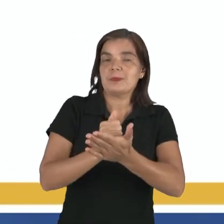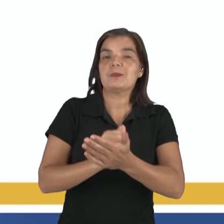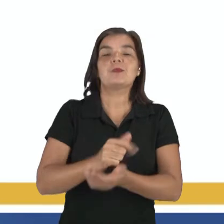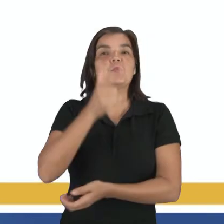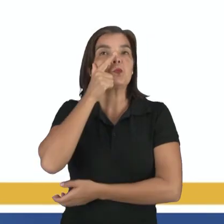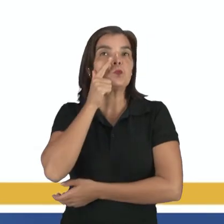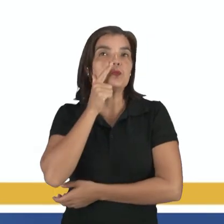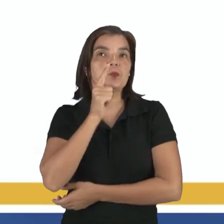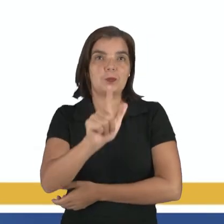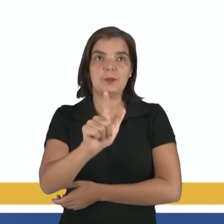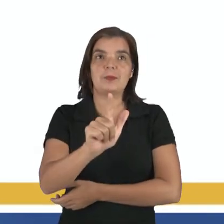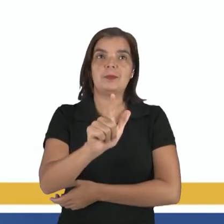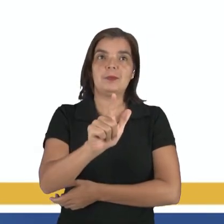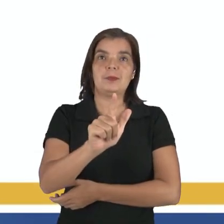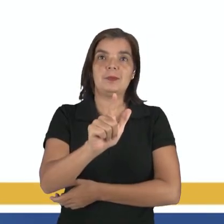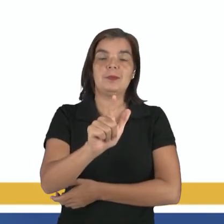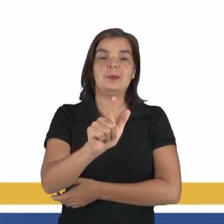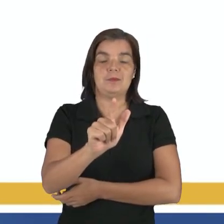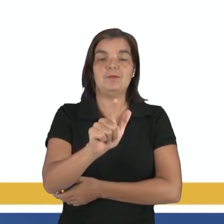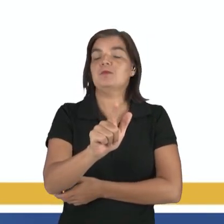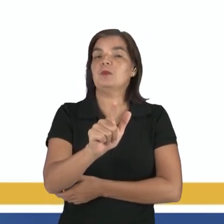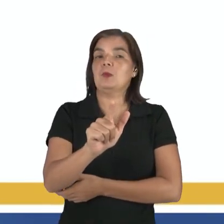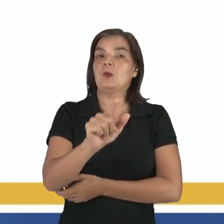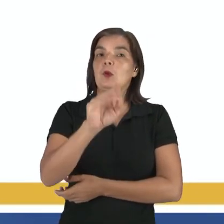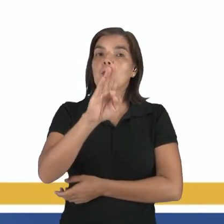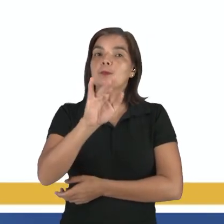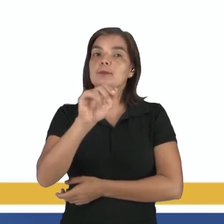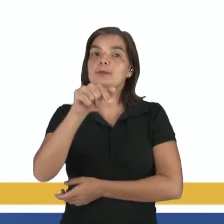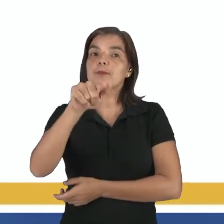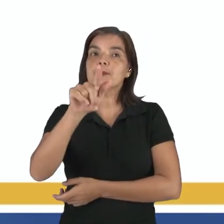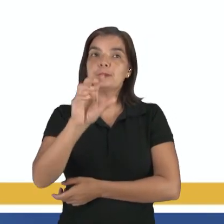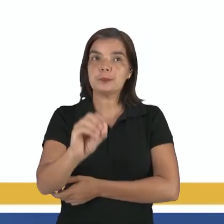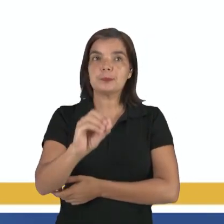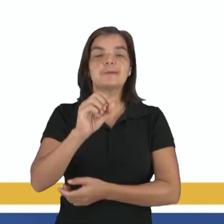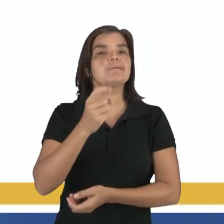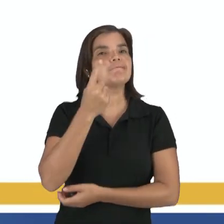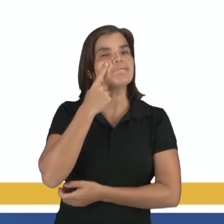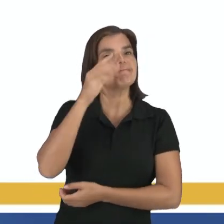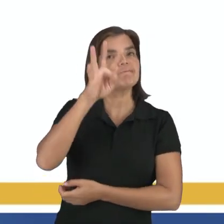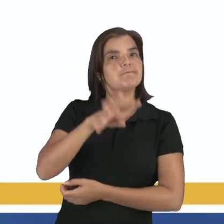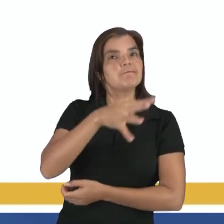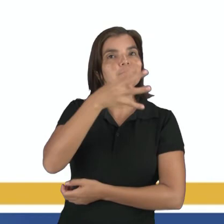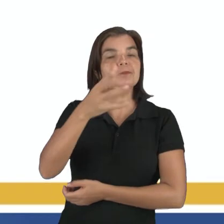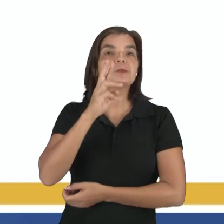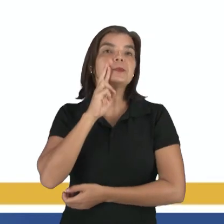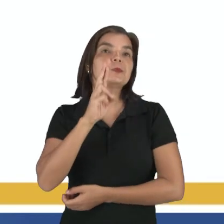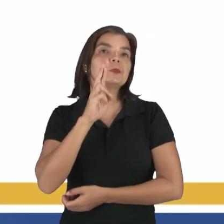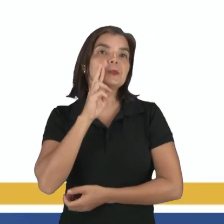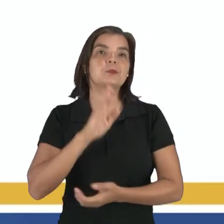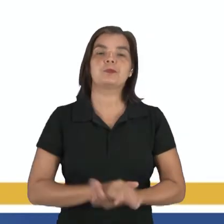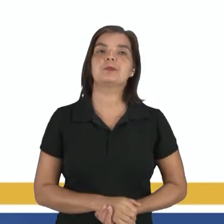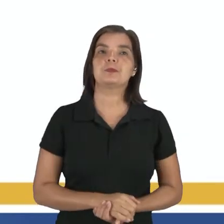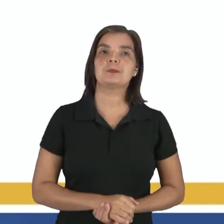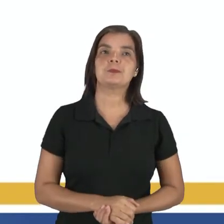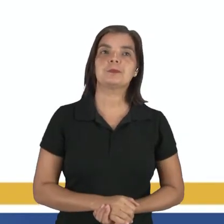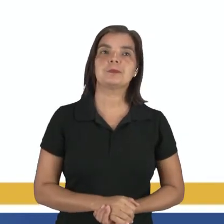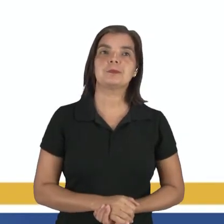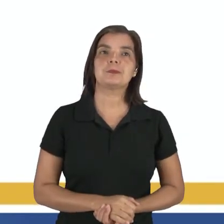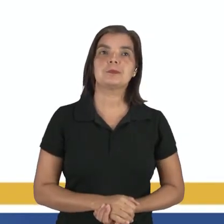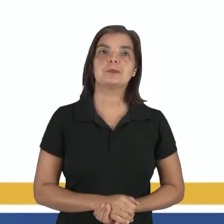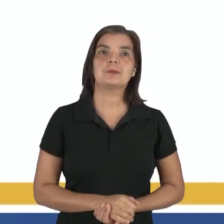dividido entre os acertadores de um bingo Observe na tabela e responda o